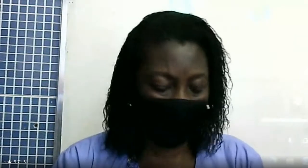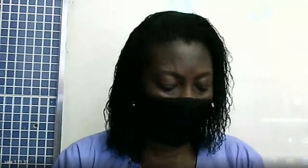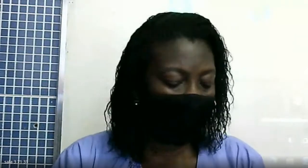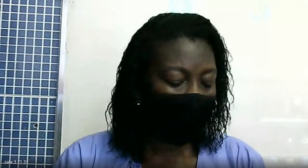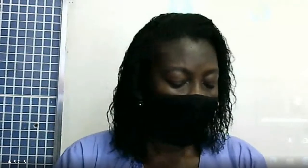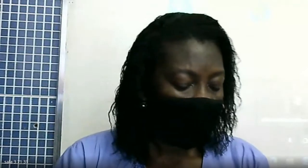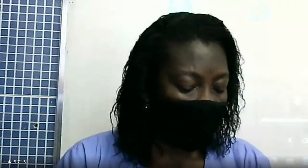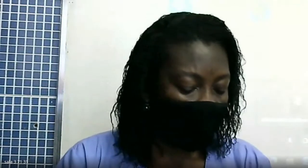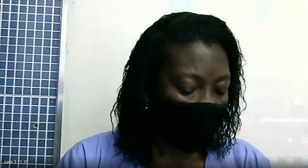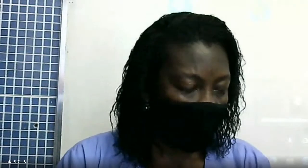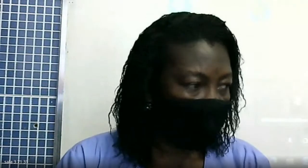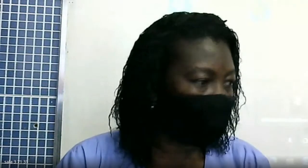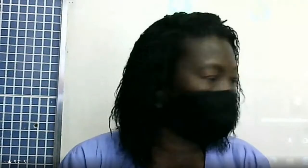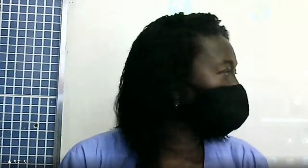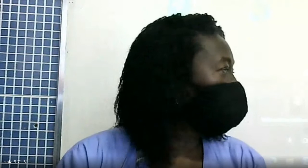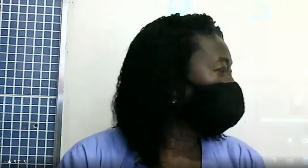envolve.